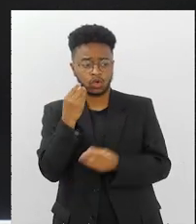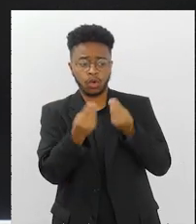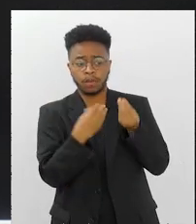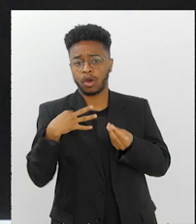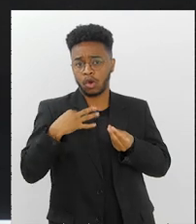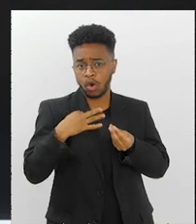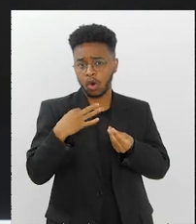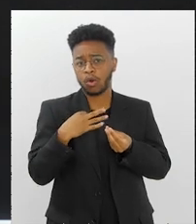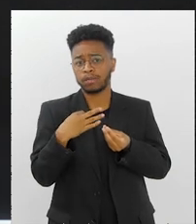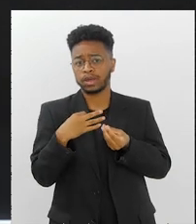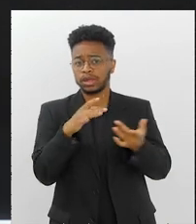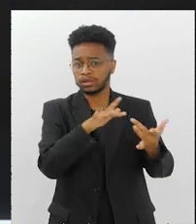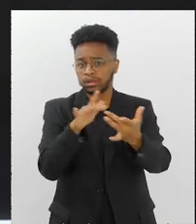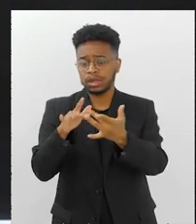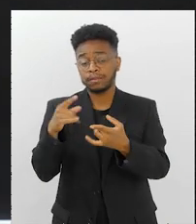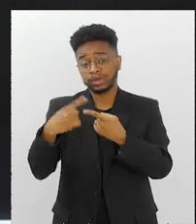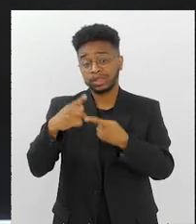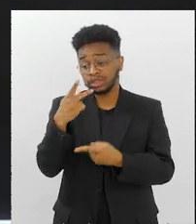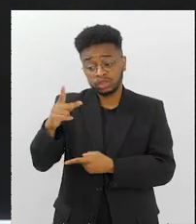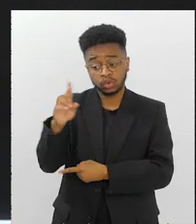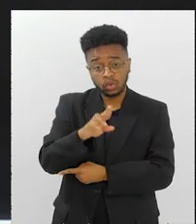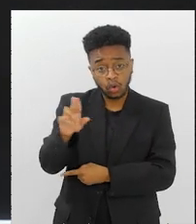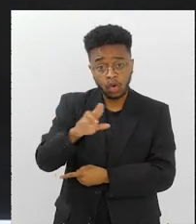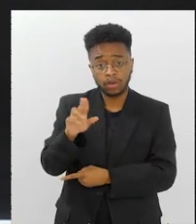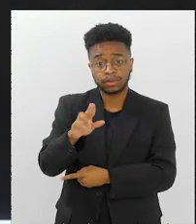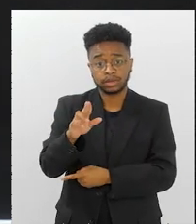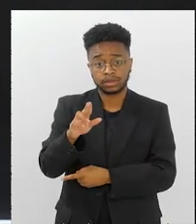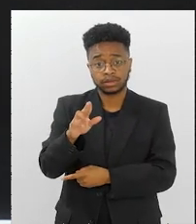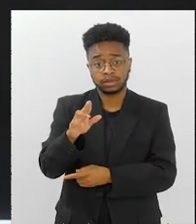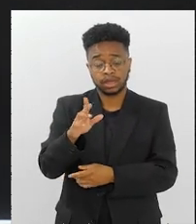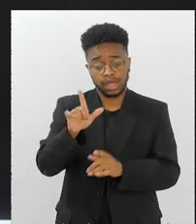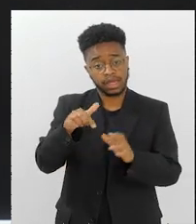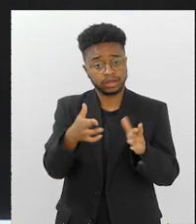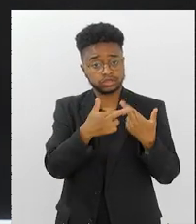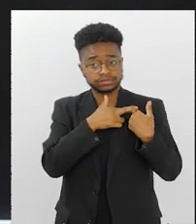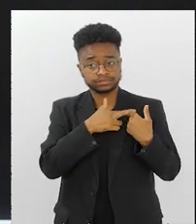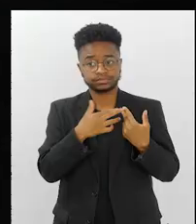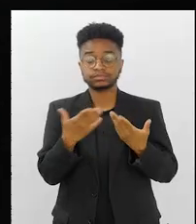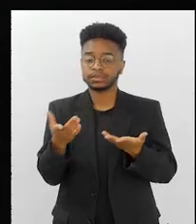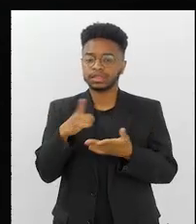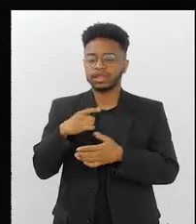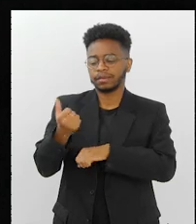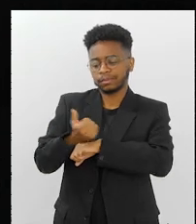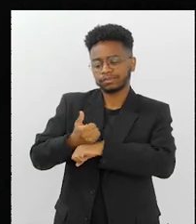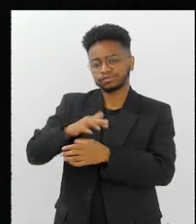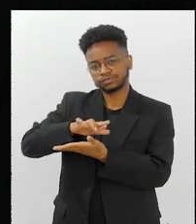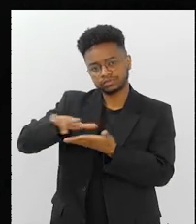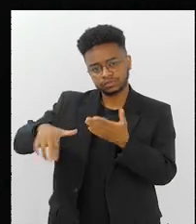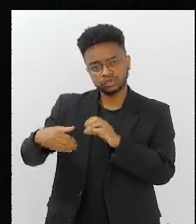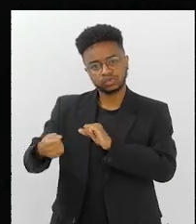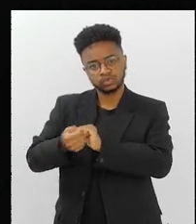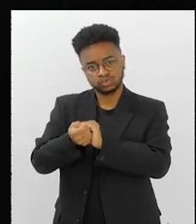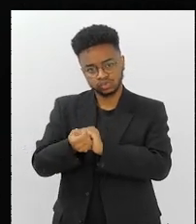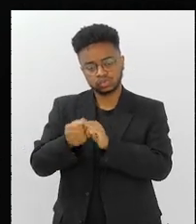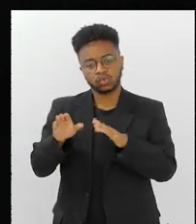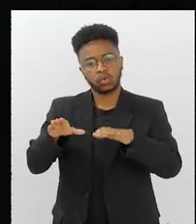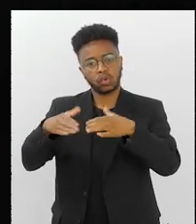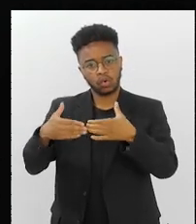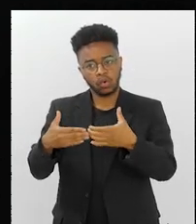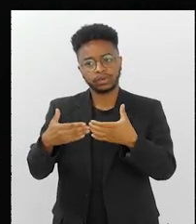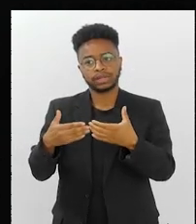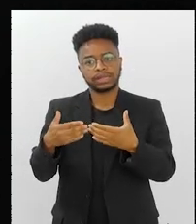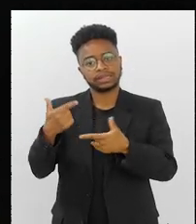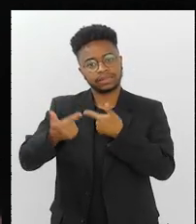o figurino que corre atrás que você não pode porque tem o nome que tá envolvido né é assim são são muitos profissionais envolvidos numa comissão di frente